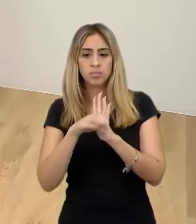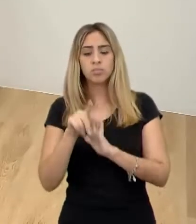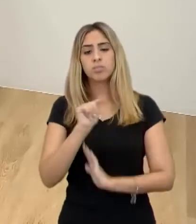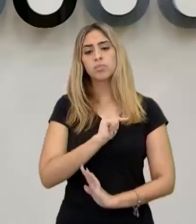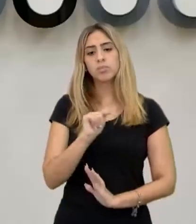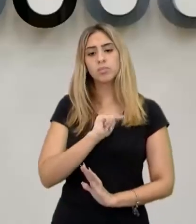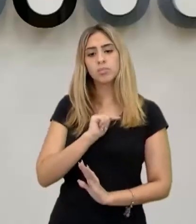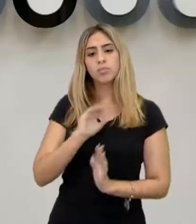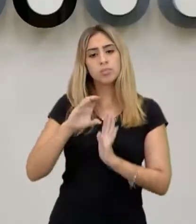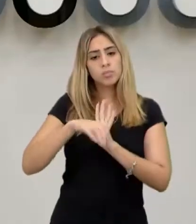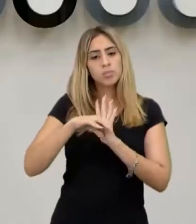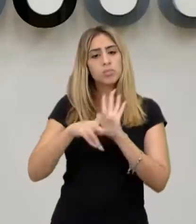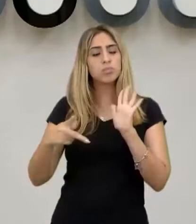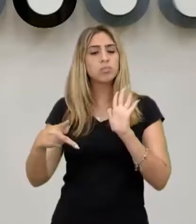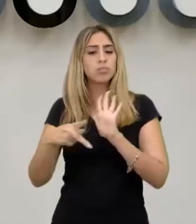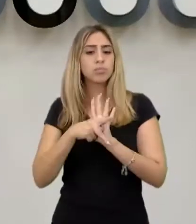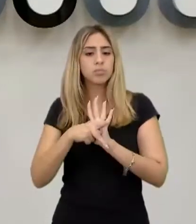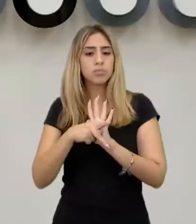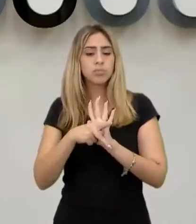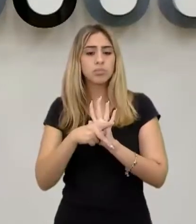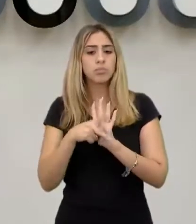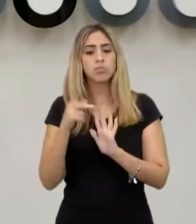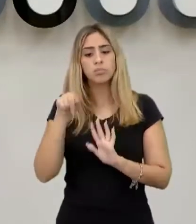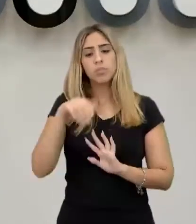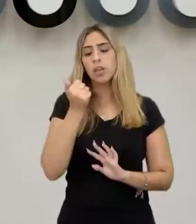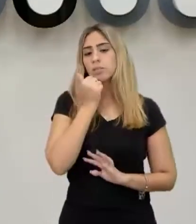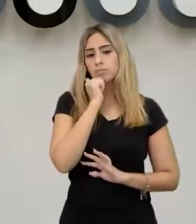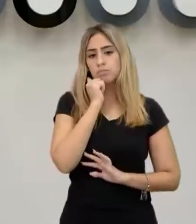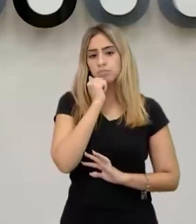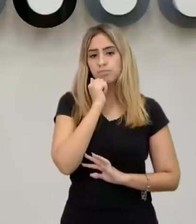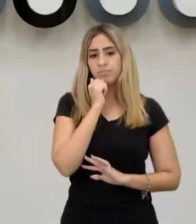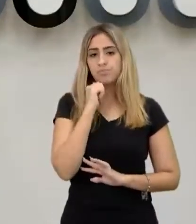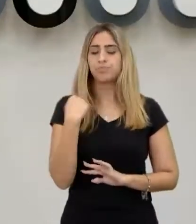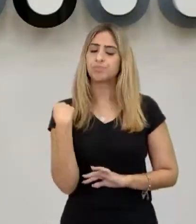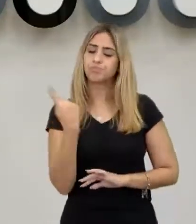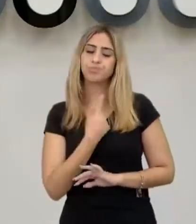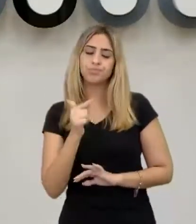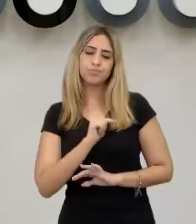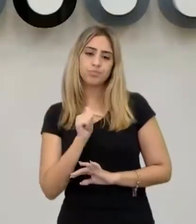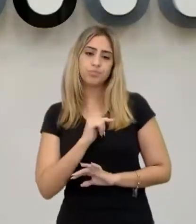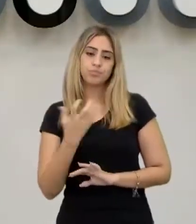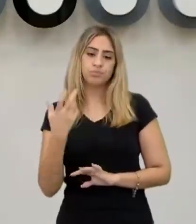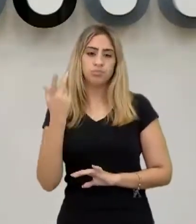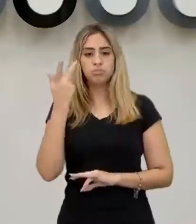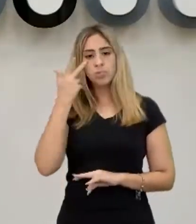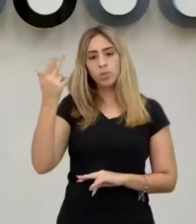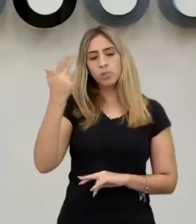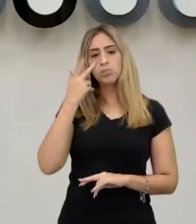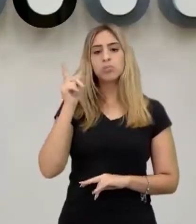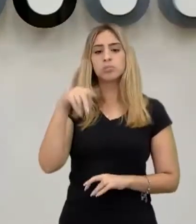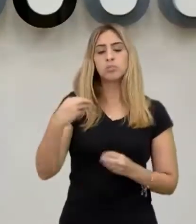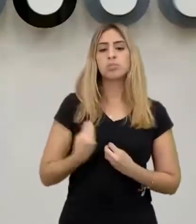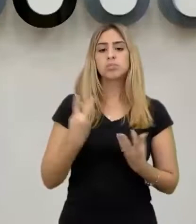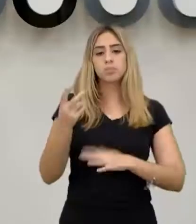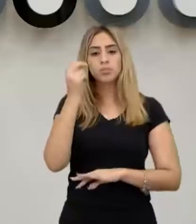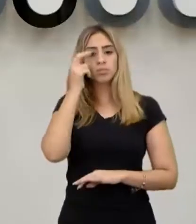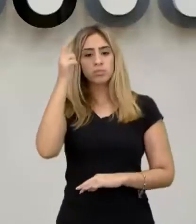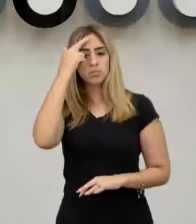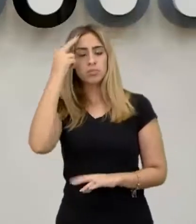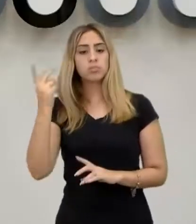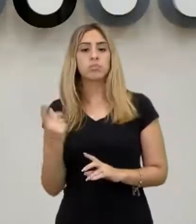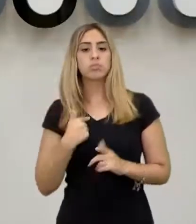tem um conceito que é um conceito científico, né? E nós temos o senso comum, né, que é dado pela cultura,